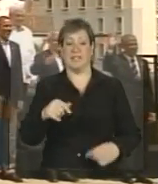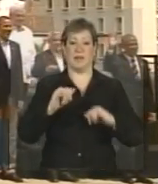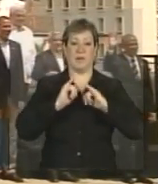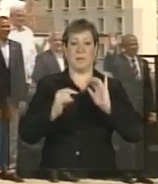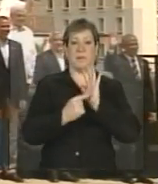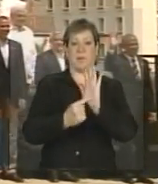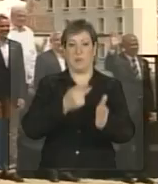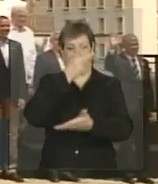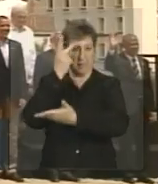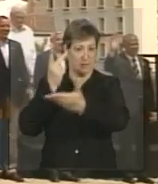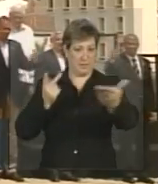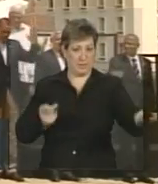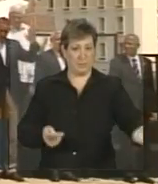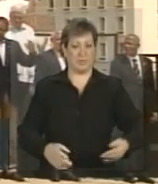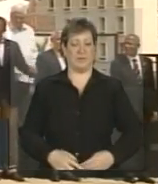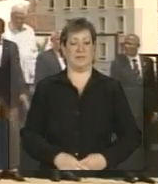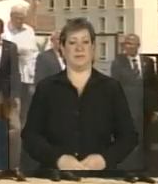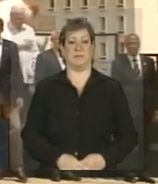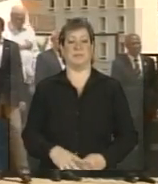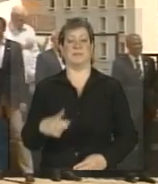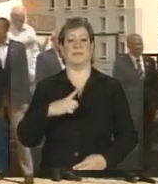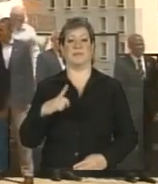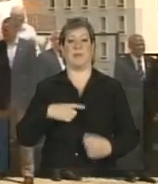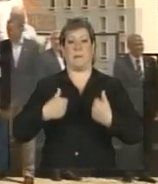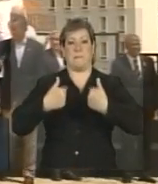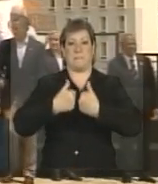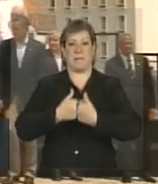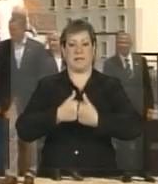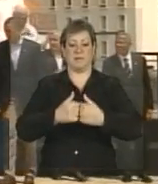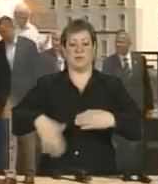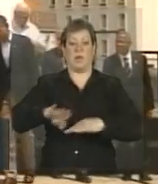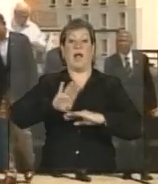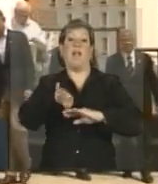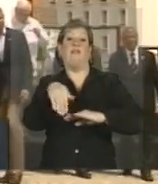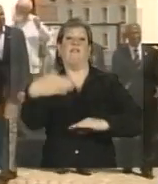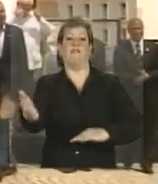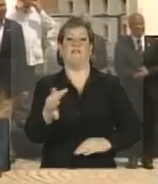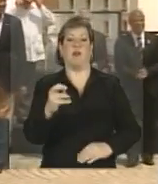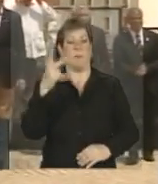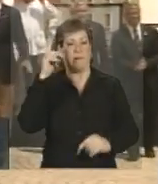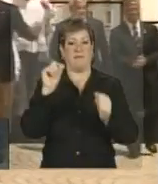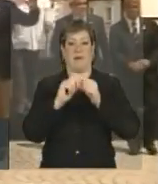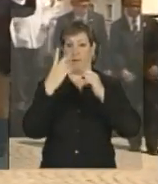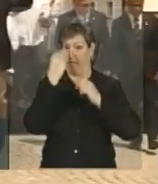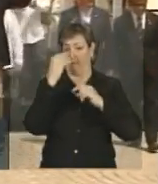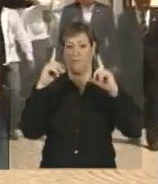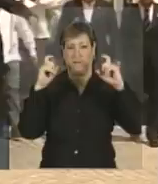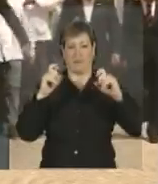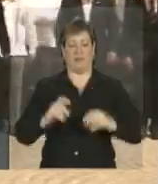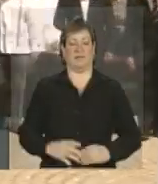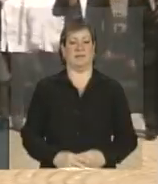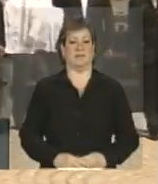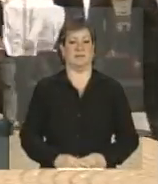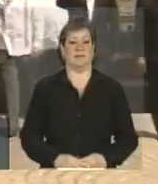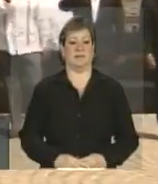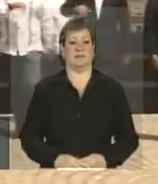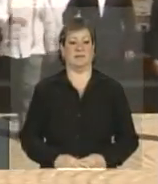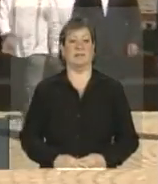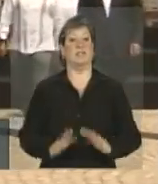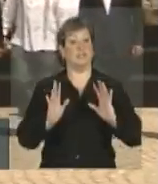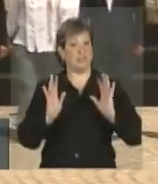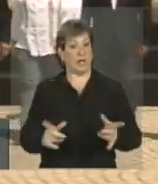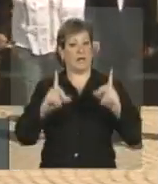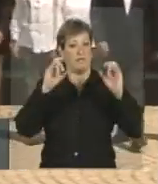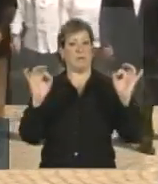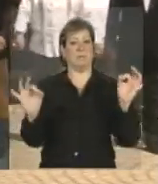cumprimentando as pessoas que estão aí ao lado, do lado de fora para fazer a foto. Aliás, já